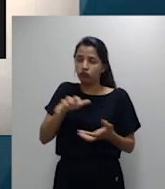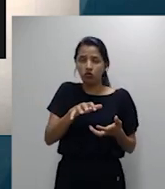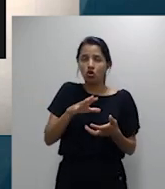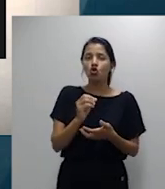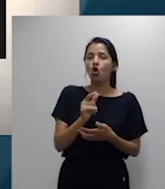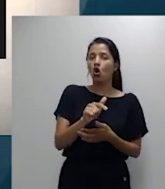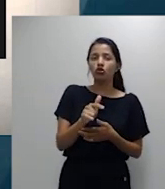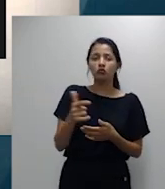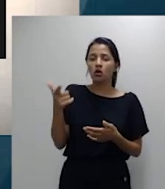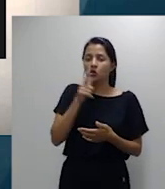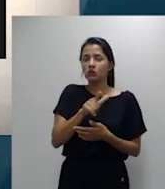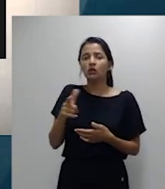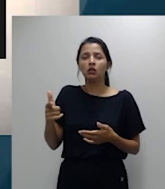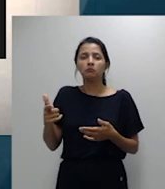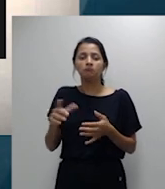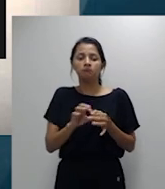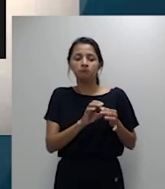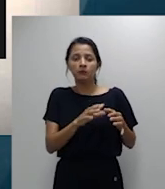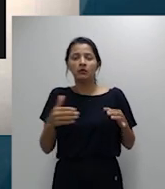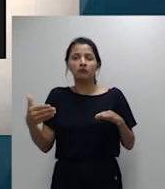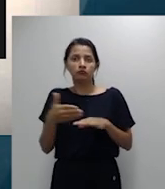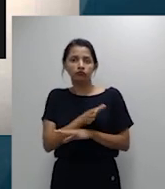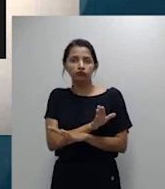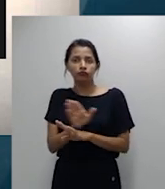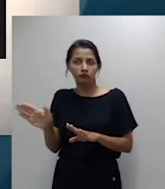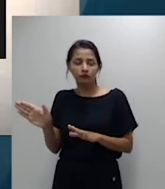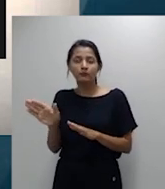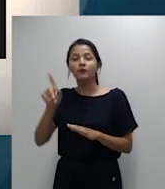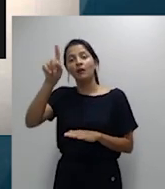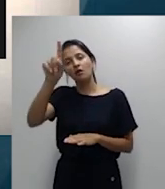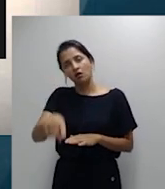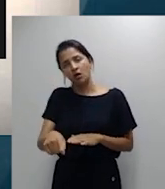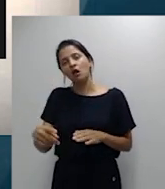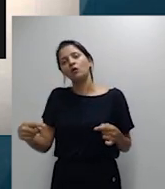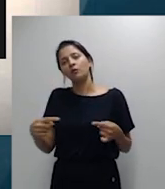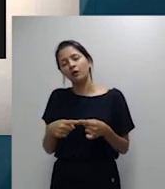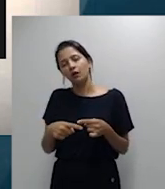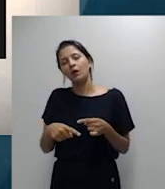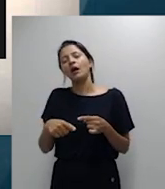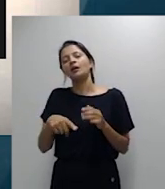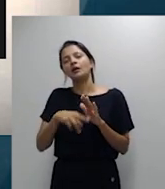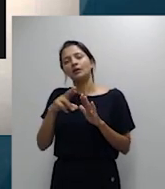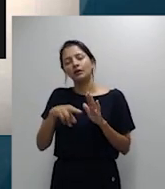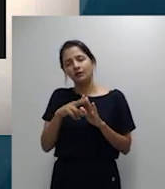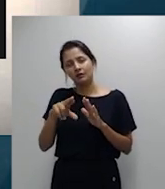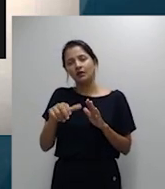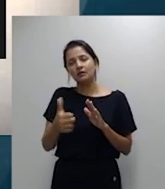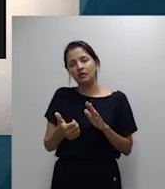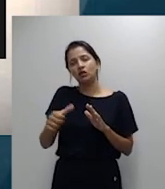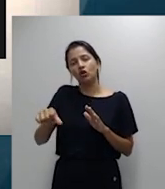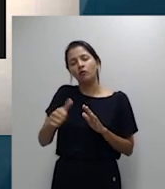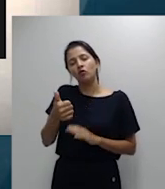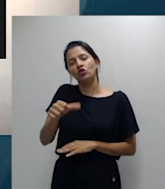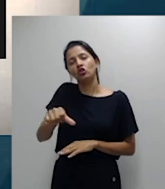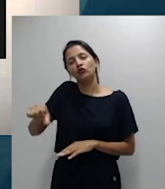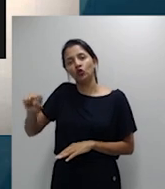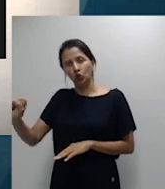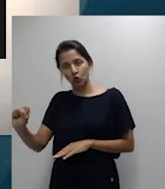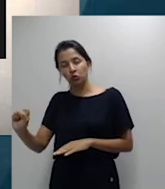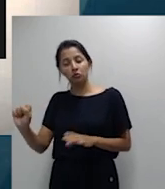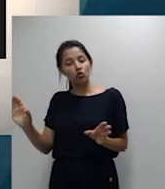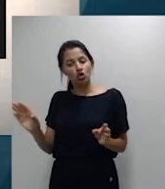diz a jurisprudência do STJ a respeito do convênio 69 de 1998 já vetusto